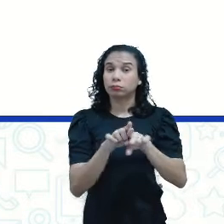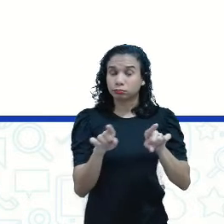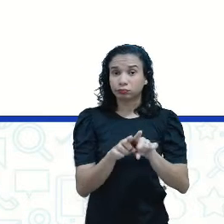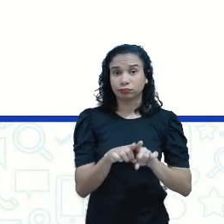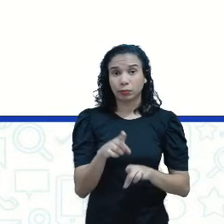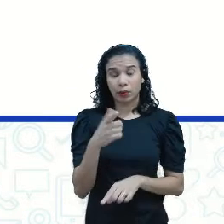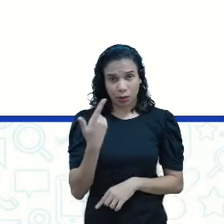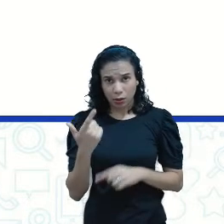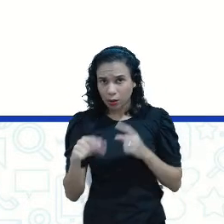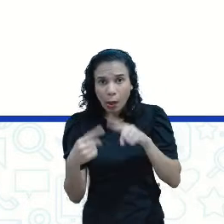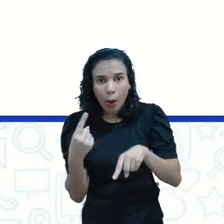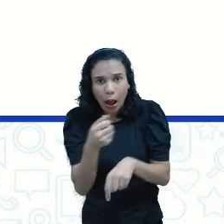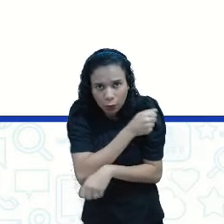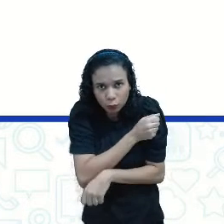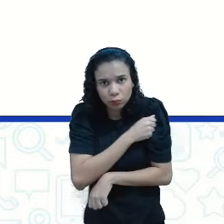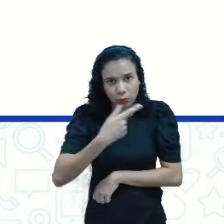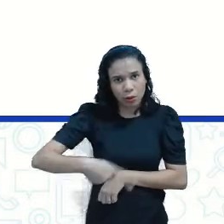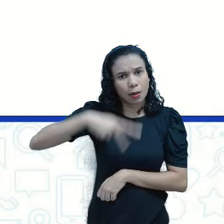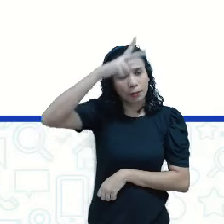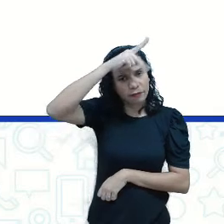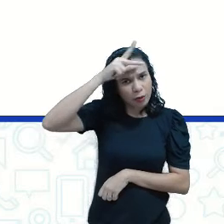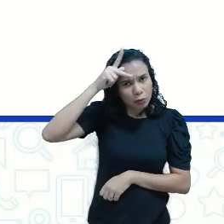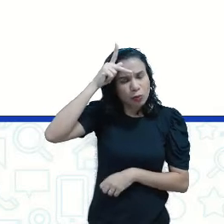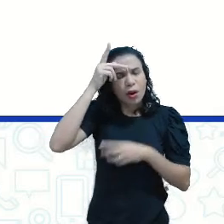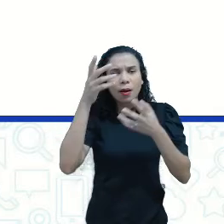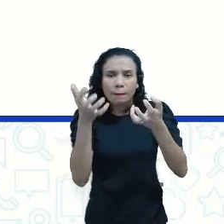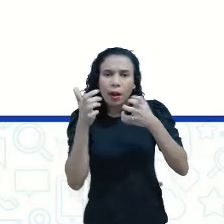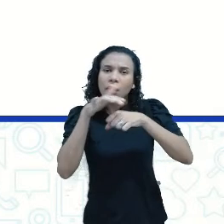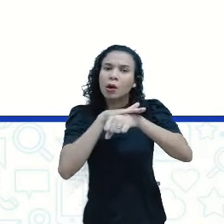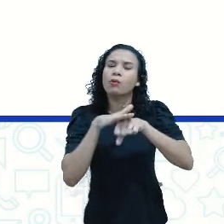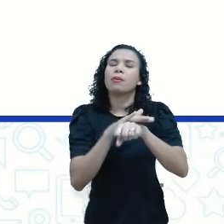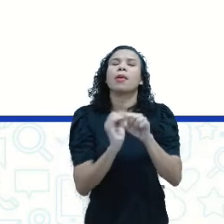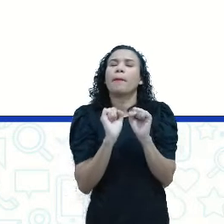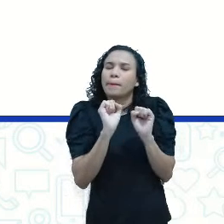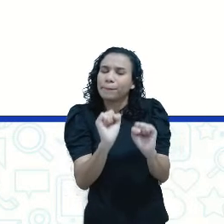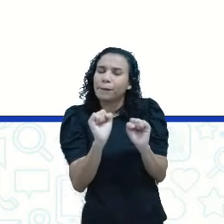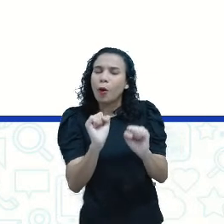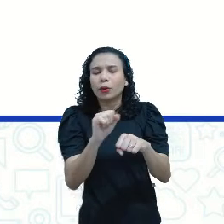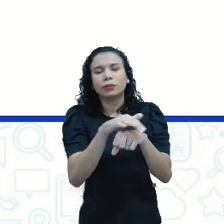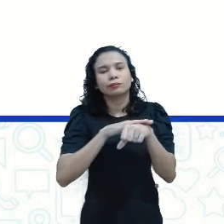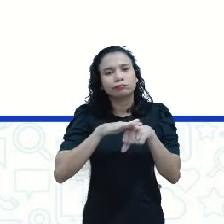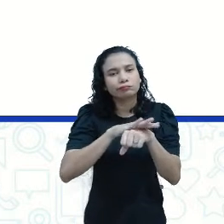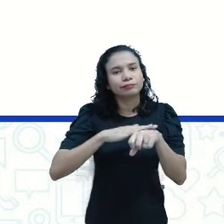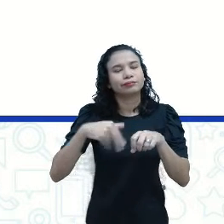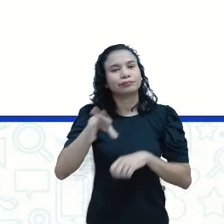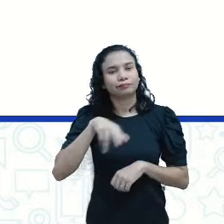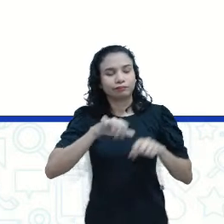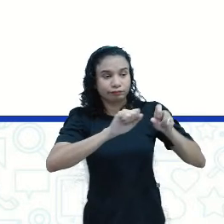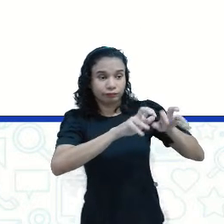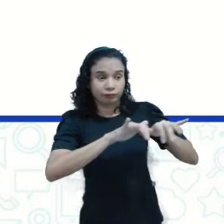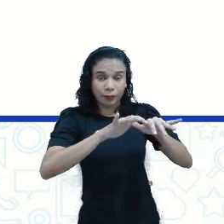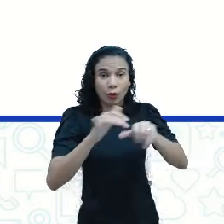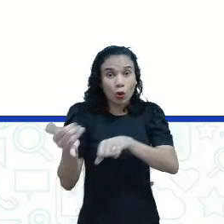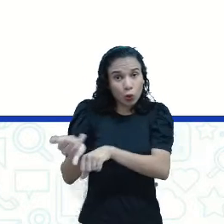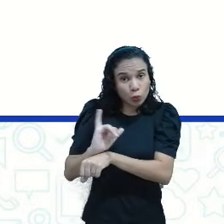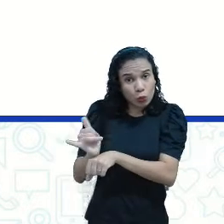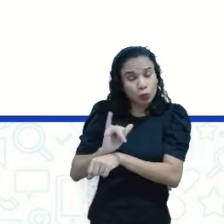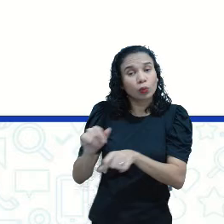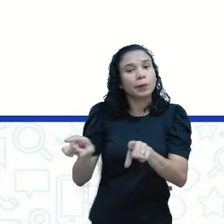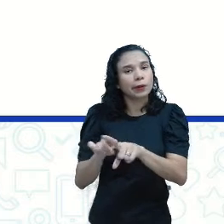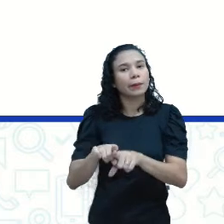Você que não é da rede, quer também ter acesso aí a conversar com o Ricardinho, você pode conversar aí nos comentários. E o YouTube tem uma playlist